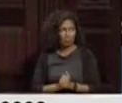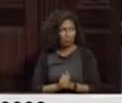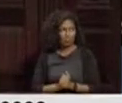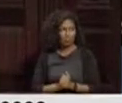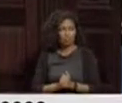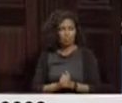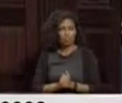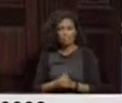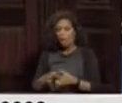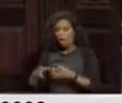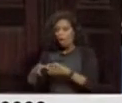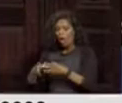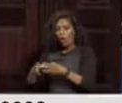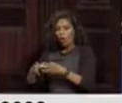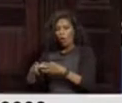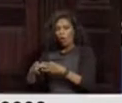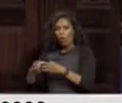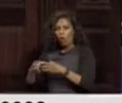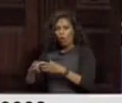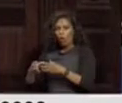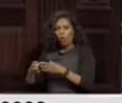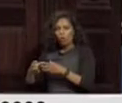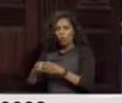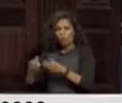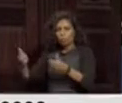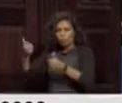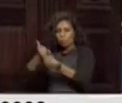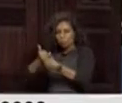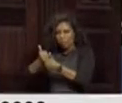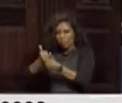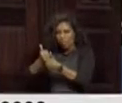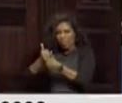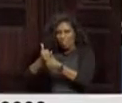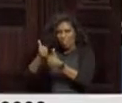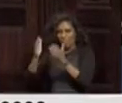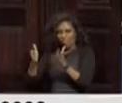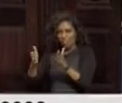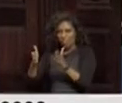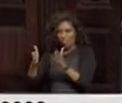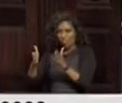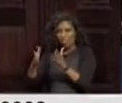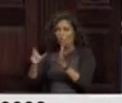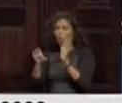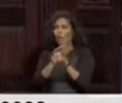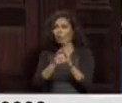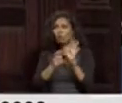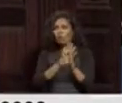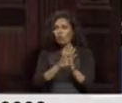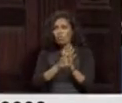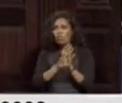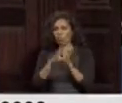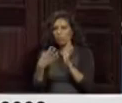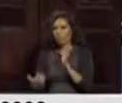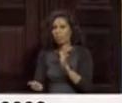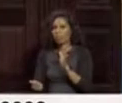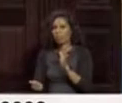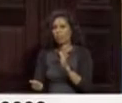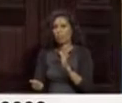intervenção disfarçada nas finanças públicas pelo Tesouro Nacional. Dou a parte ao deputado Eliomar e concluo.